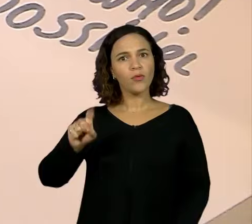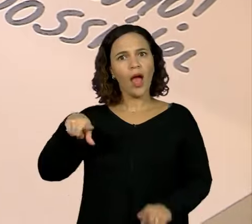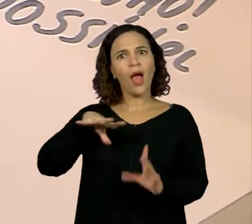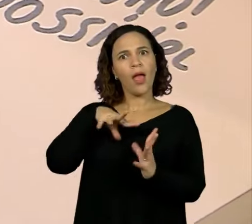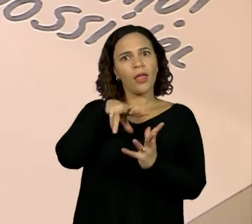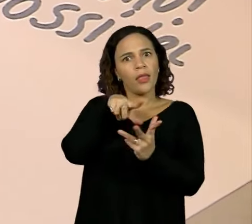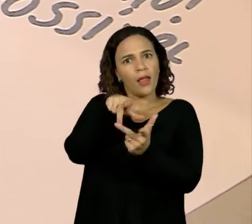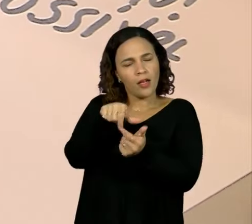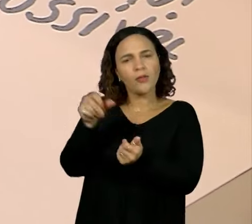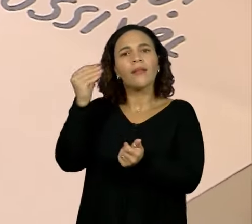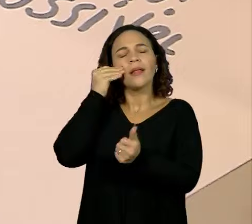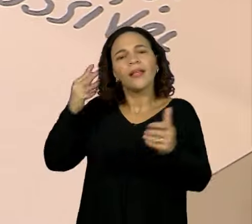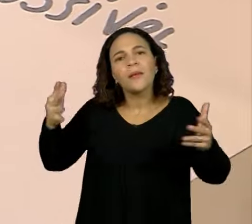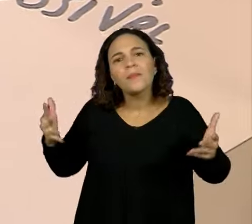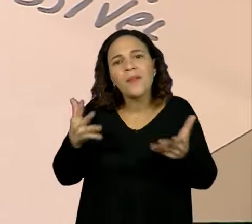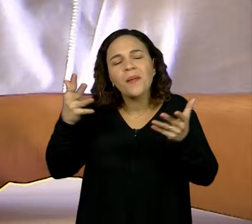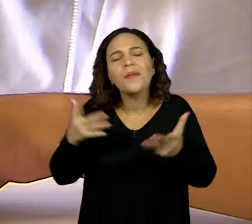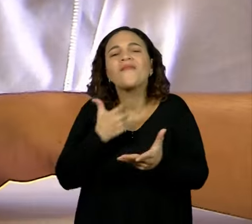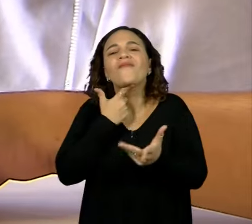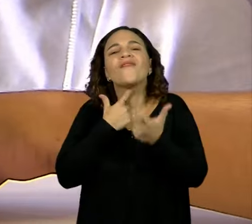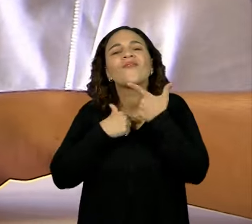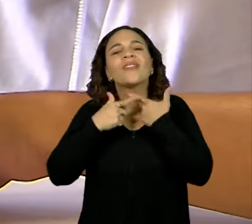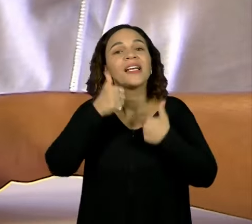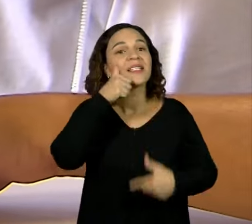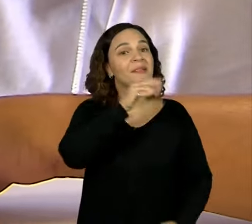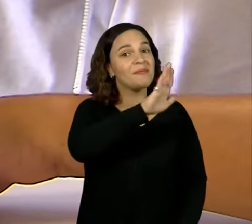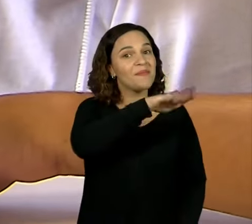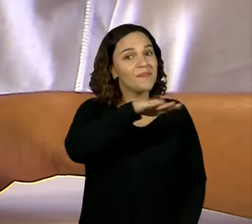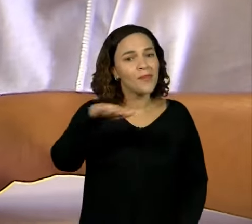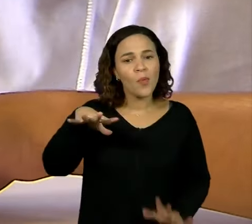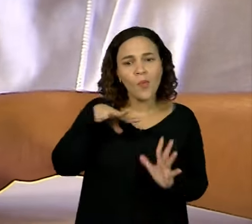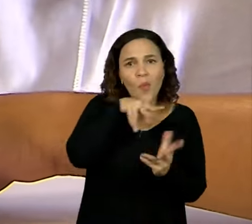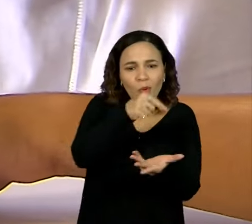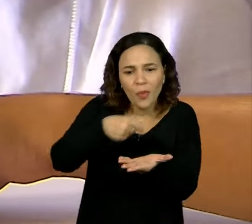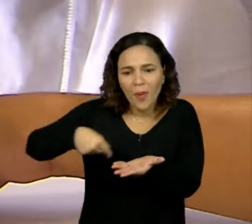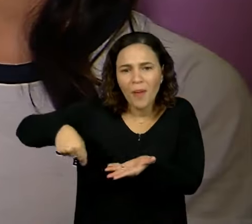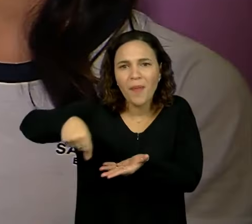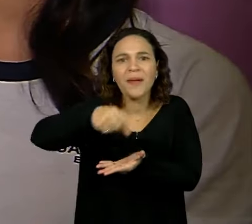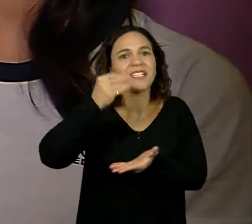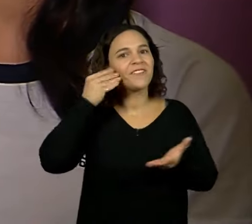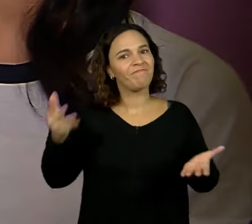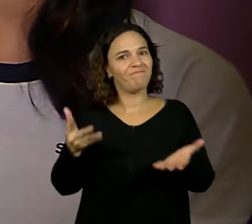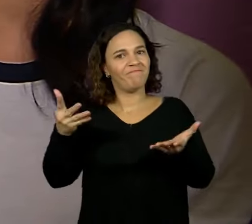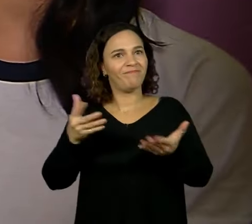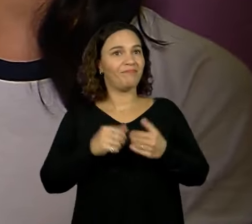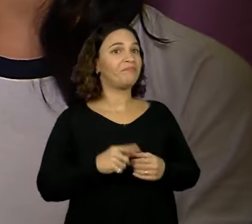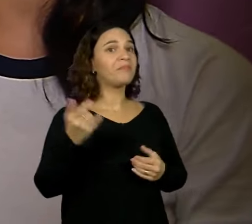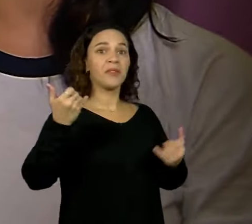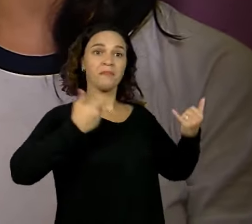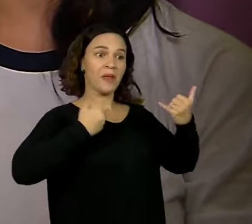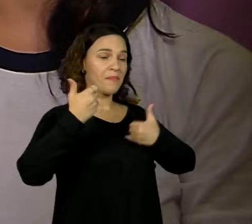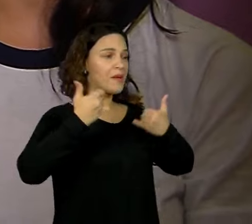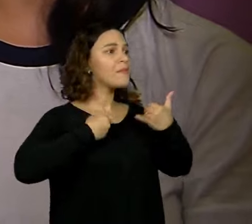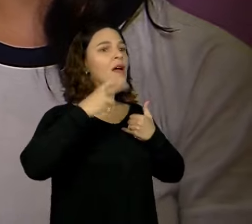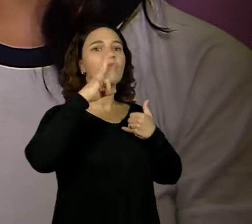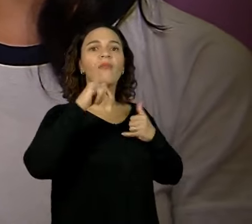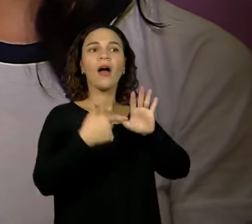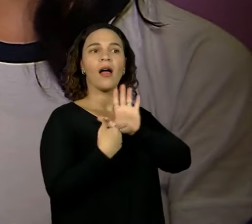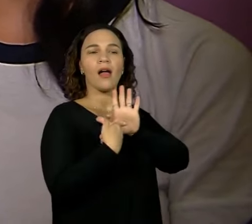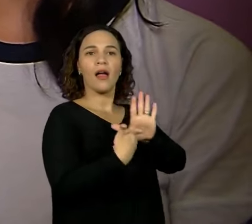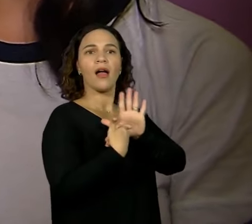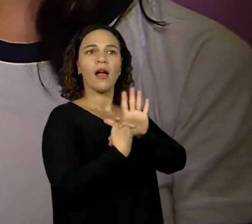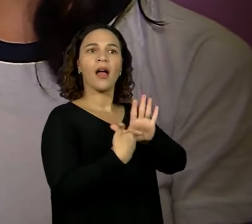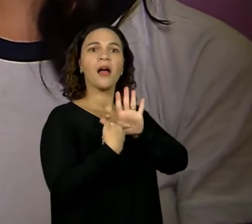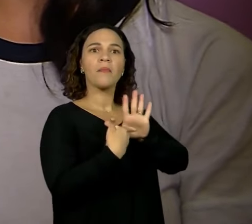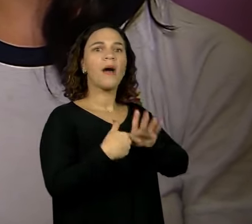potencializar as aspirações profissionais de meninas em todo o mundo. Falaram que ia ter uma apresentação e